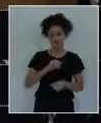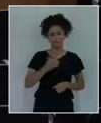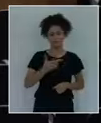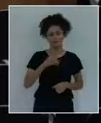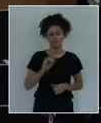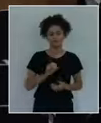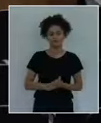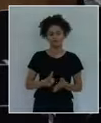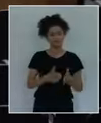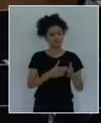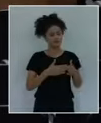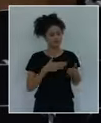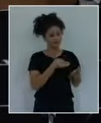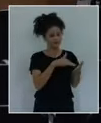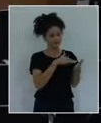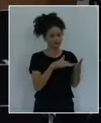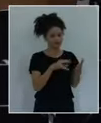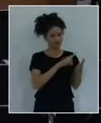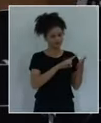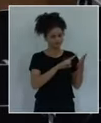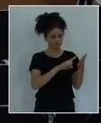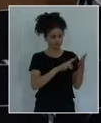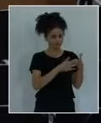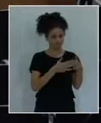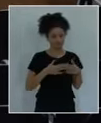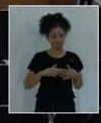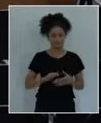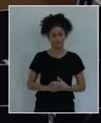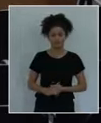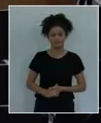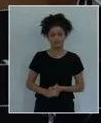6/2/2020. Eu solicito ao secretário que faça a chamada.